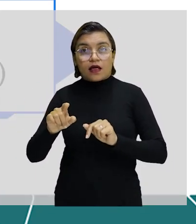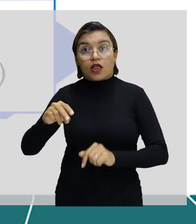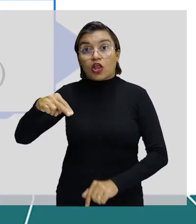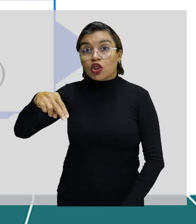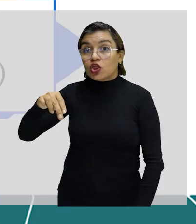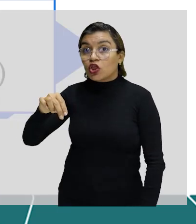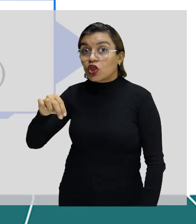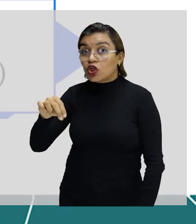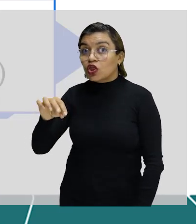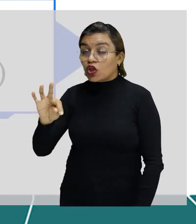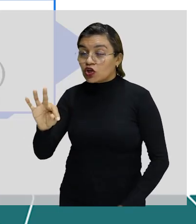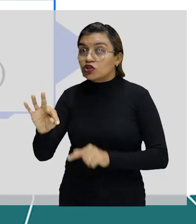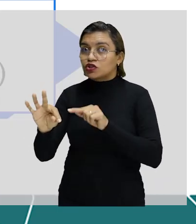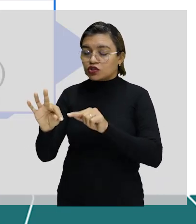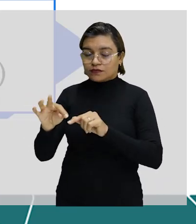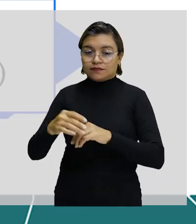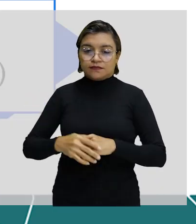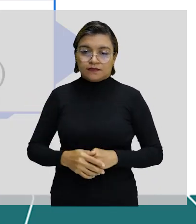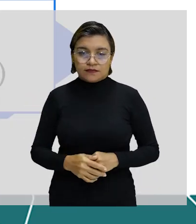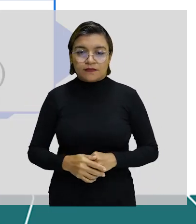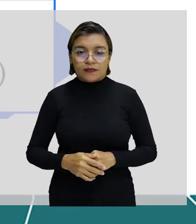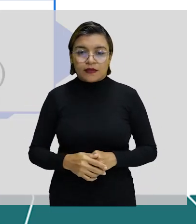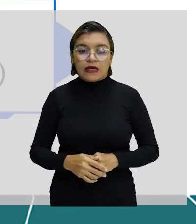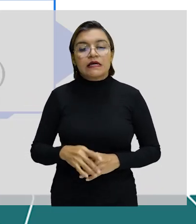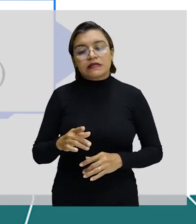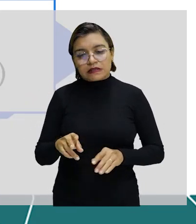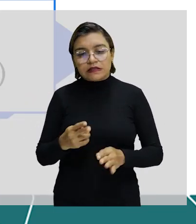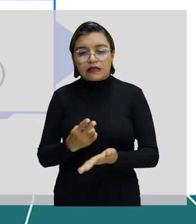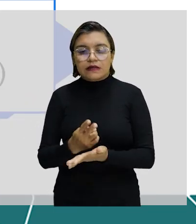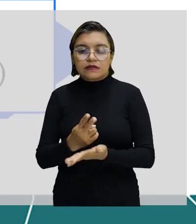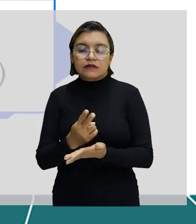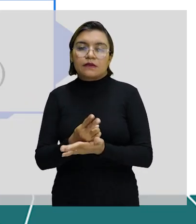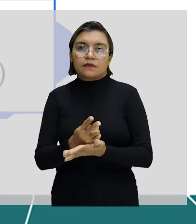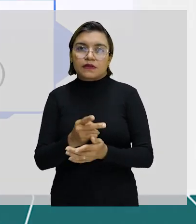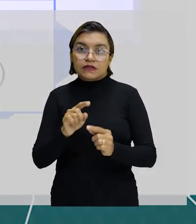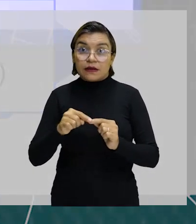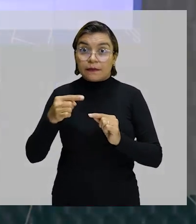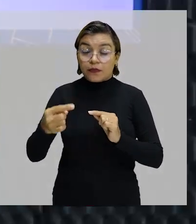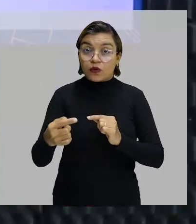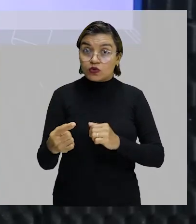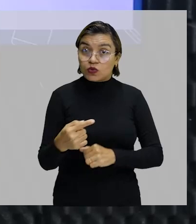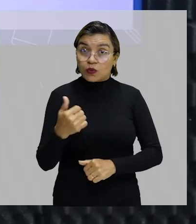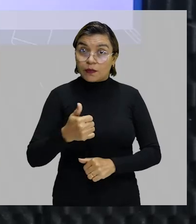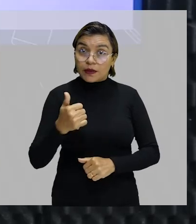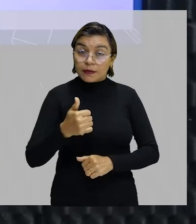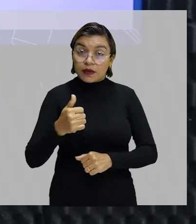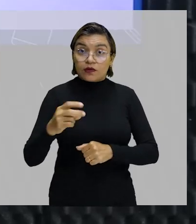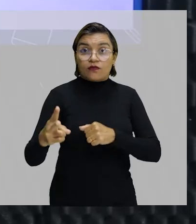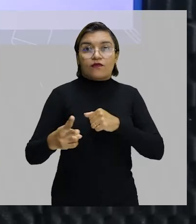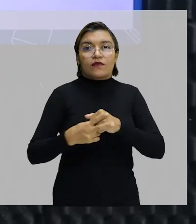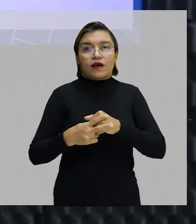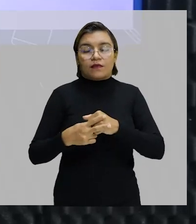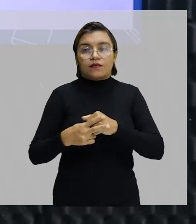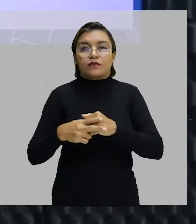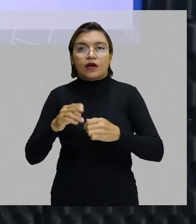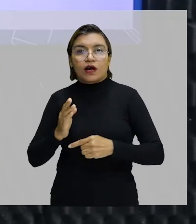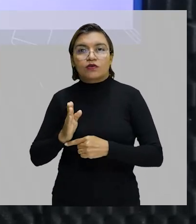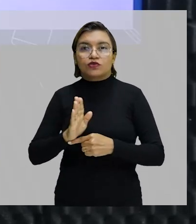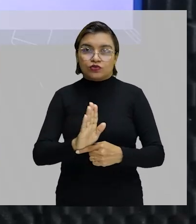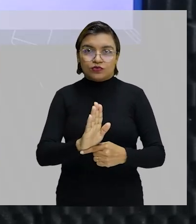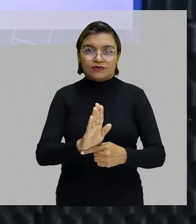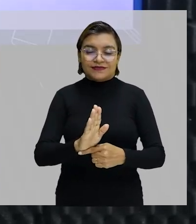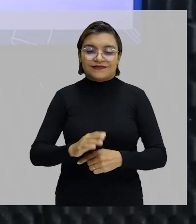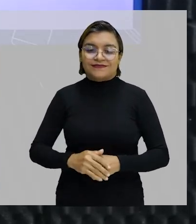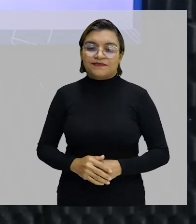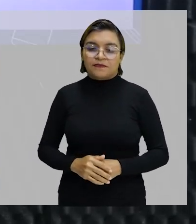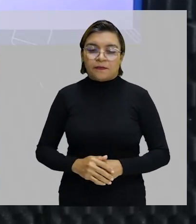E essa partícula de negação sempre vem depois do primeiro verbo de ajuda, ou o verbo